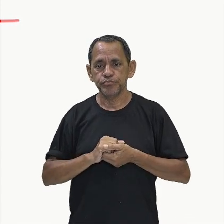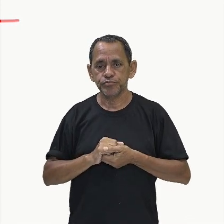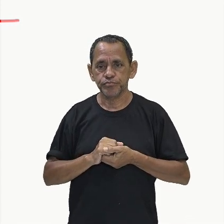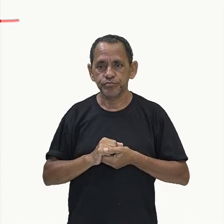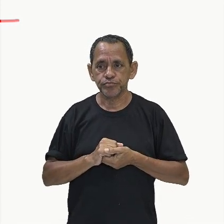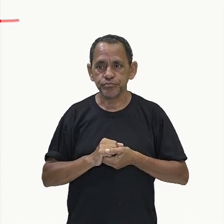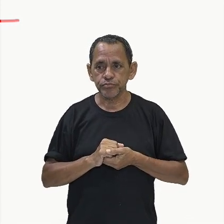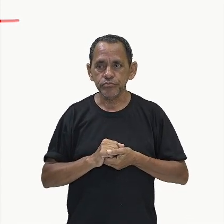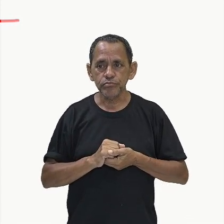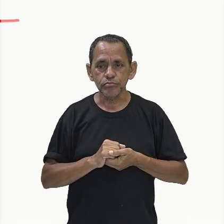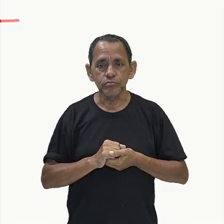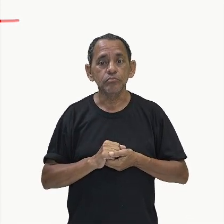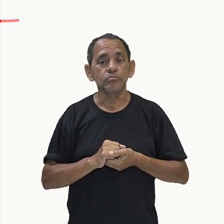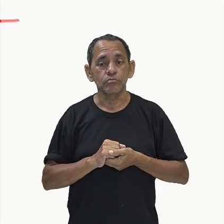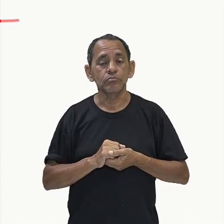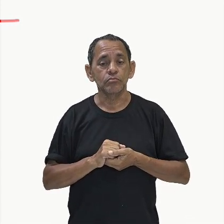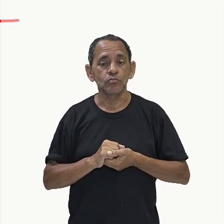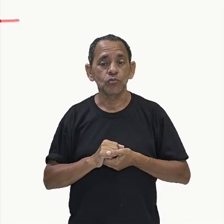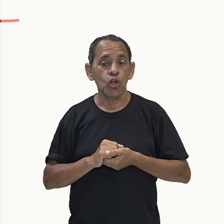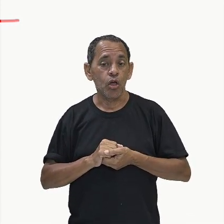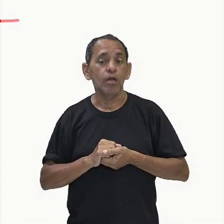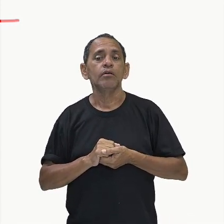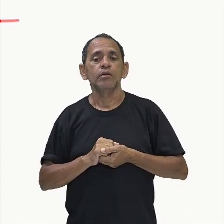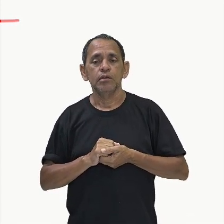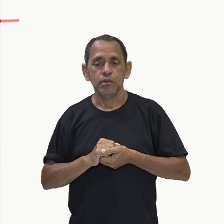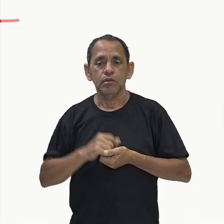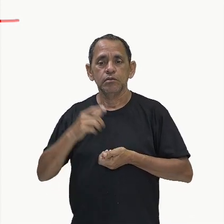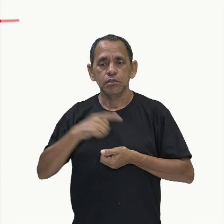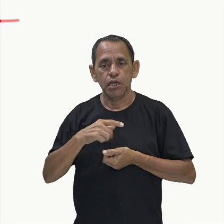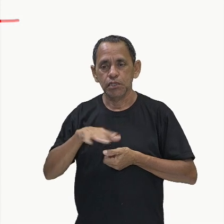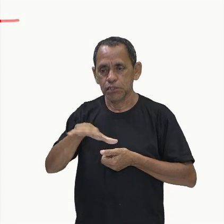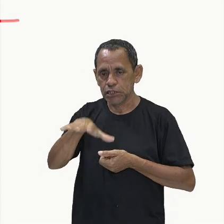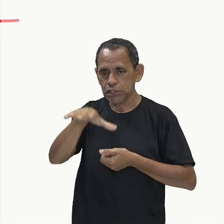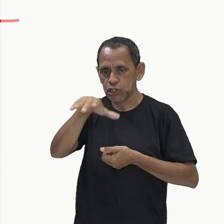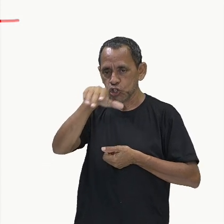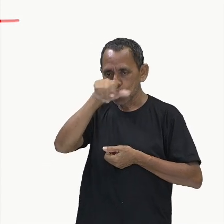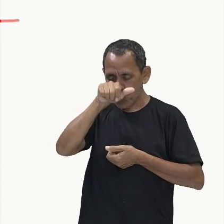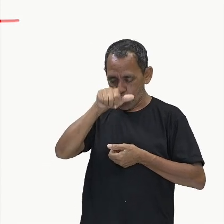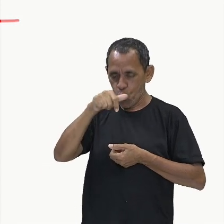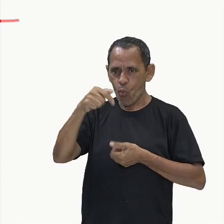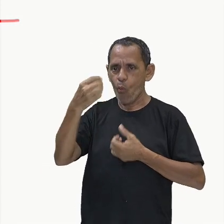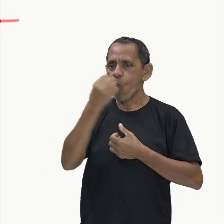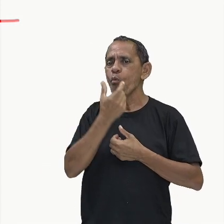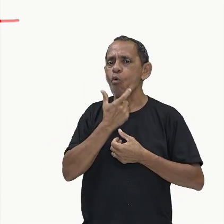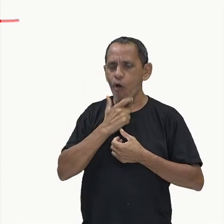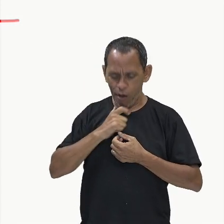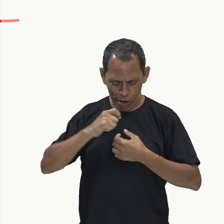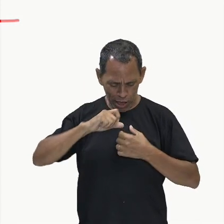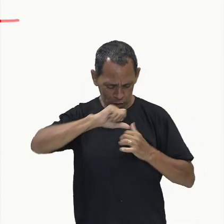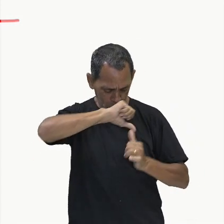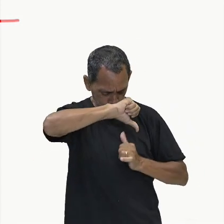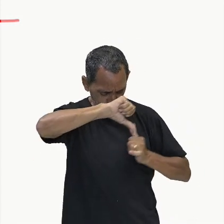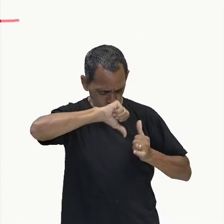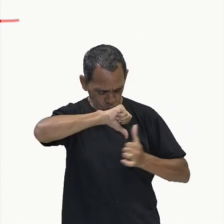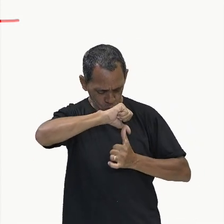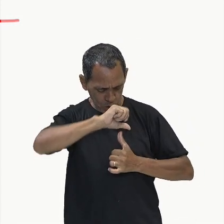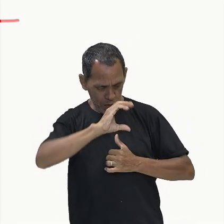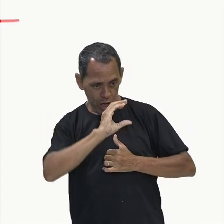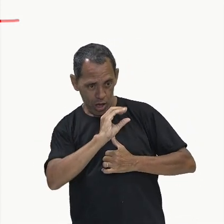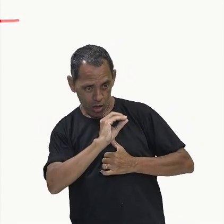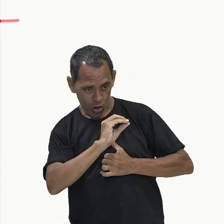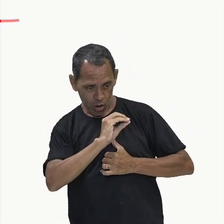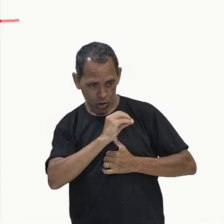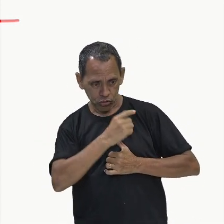o gás oxigênio, que está sendo, no caso, trocado, ele vai ser capturado para o interior do